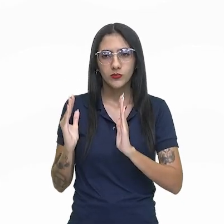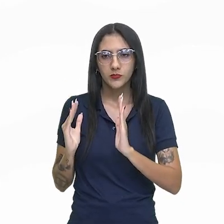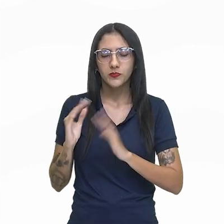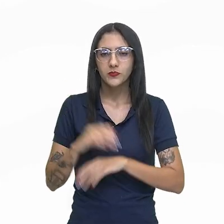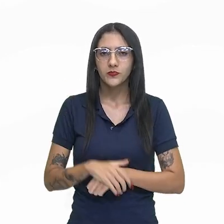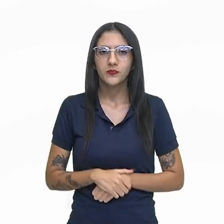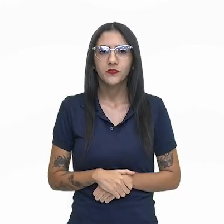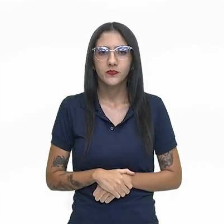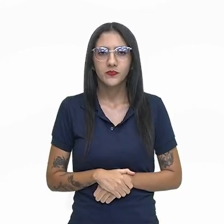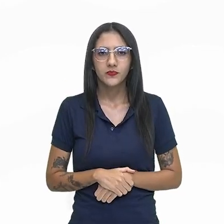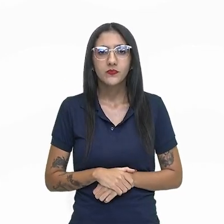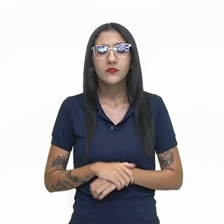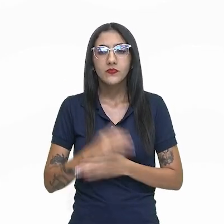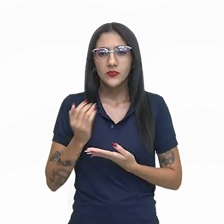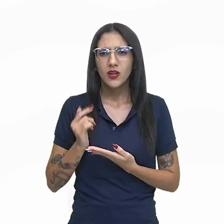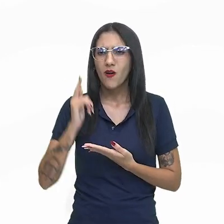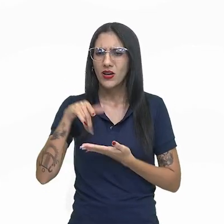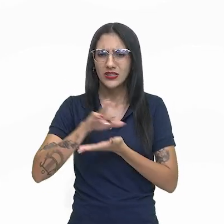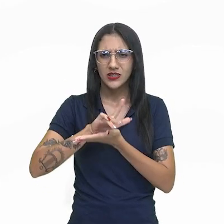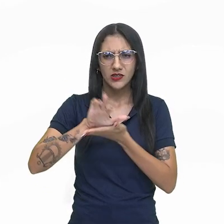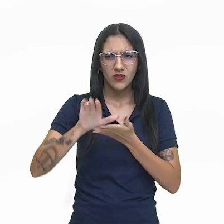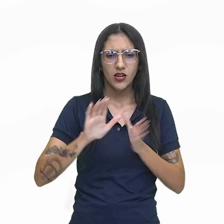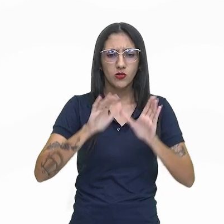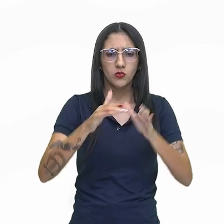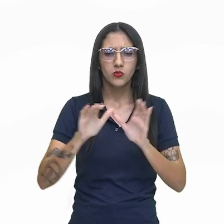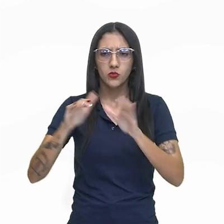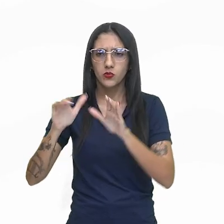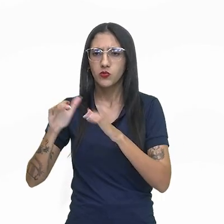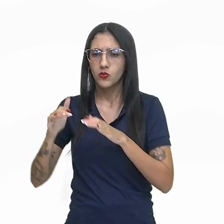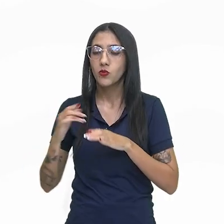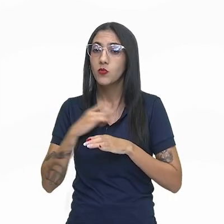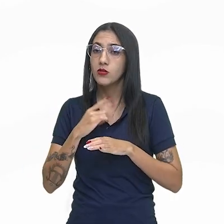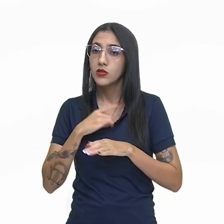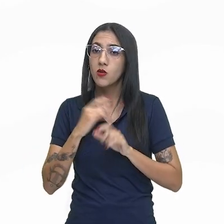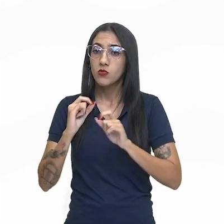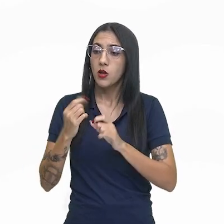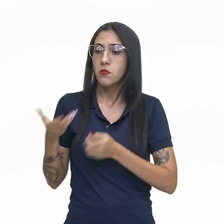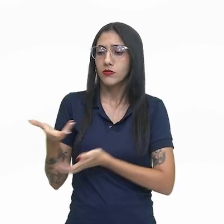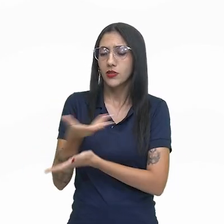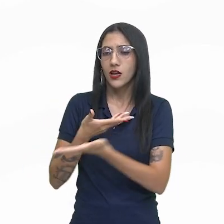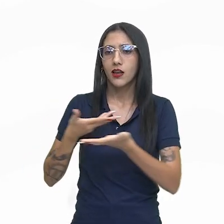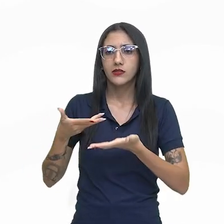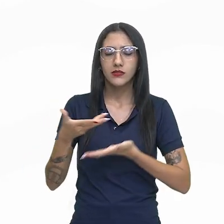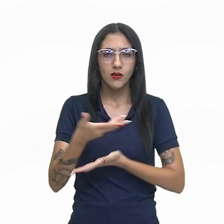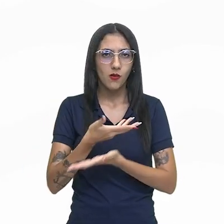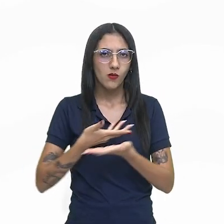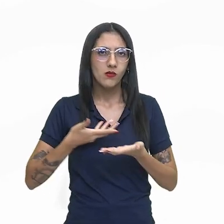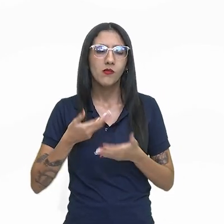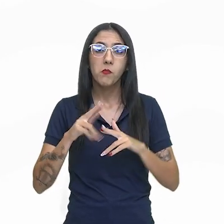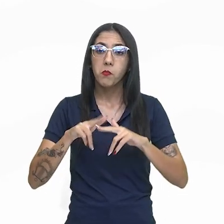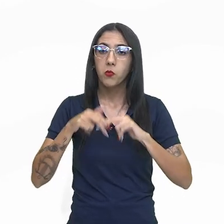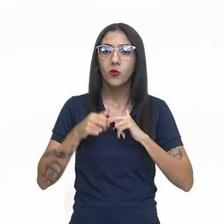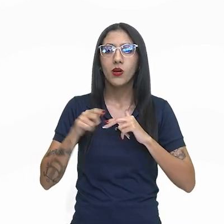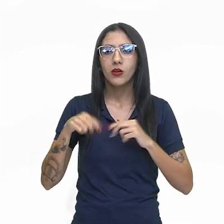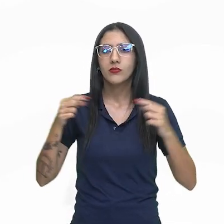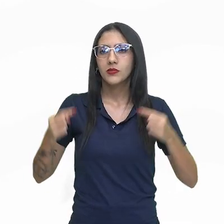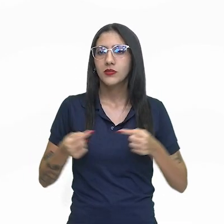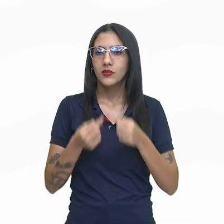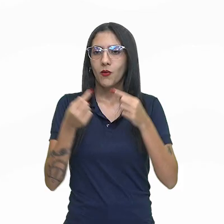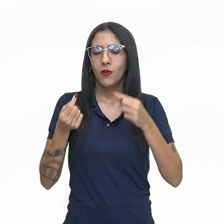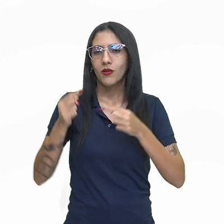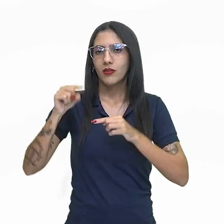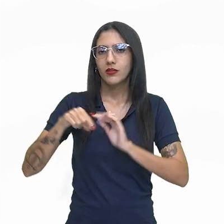ocorrem entre essas várias espécies interações ecológicas, por isso eles participam desse conceito de